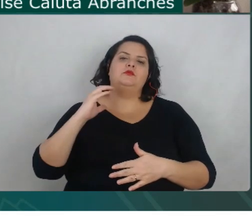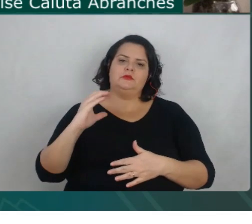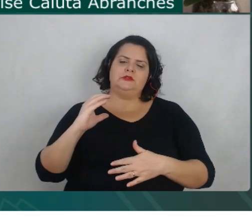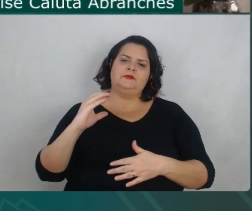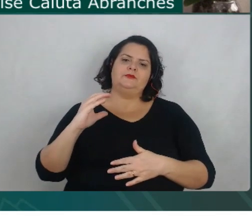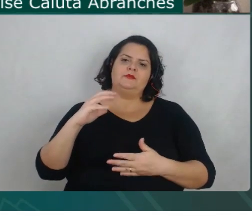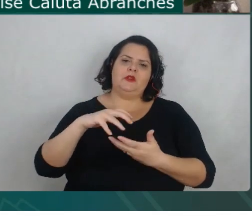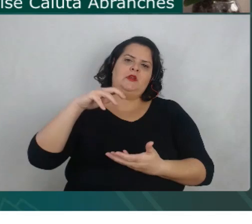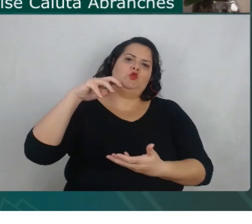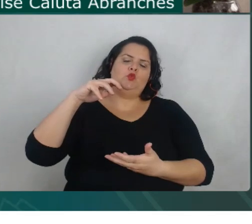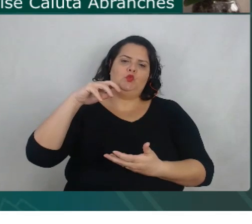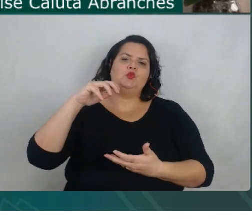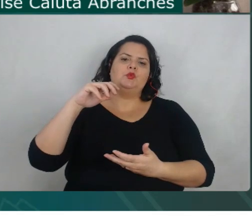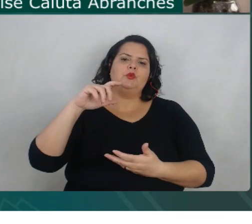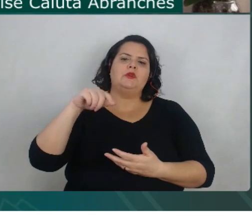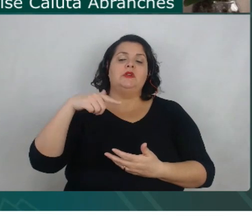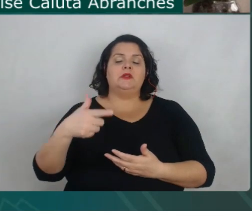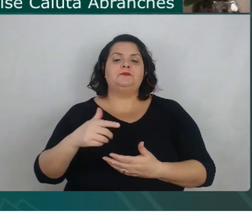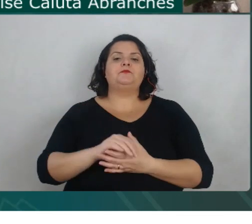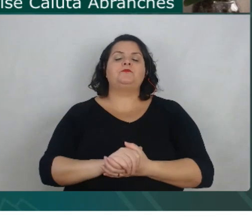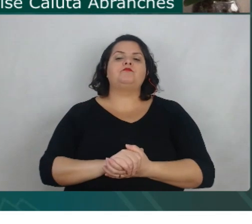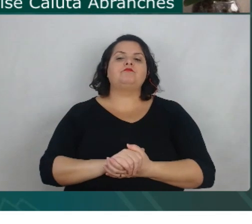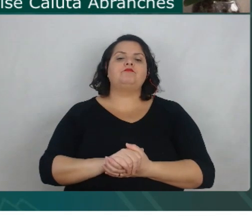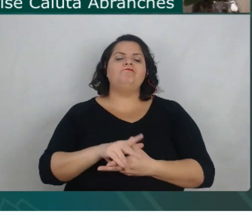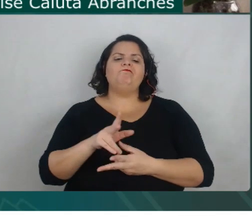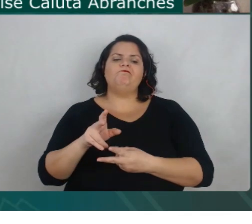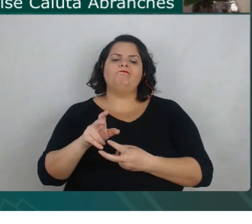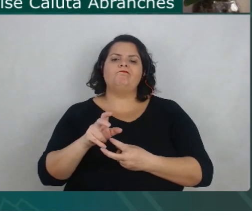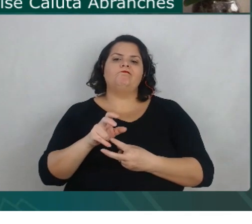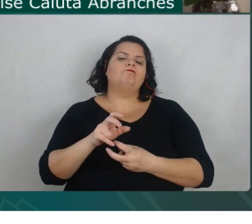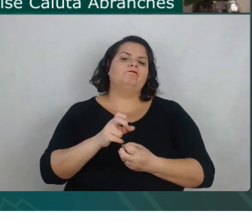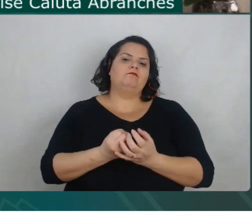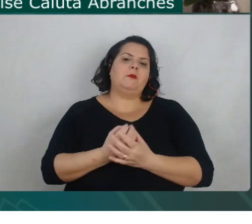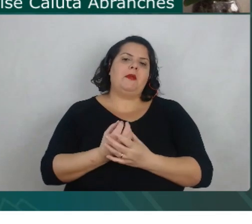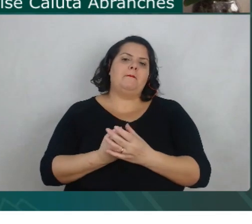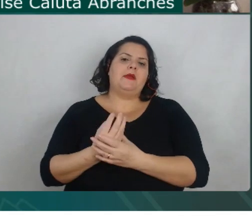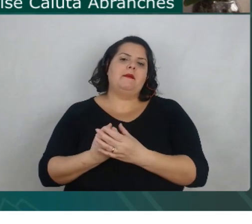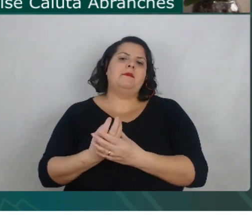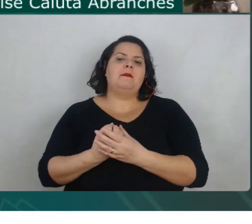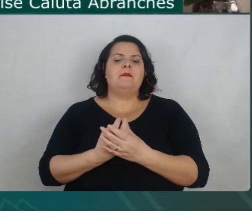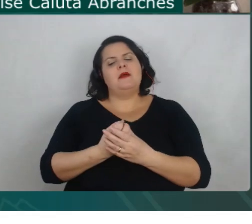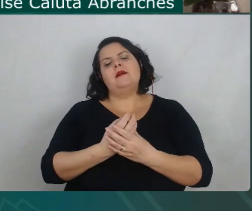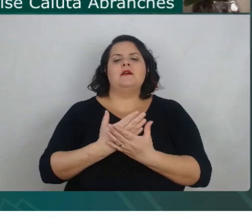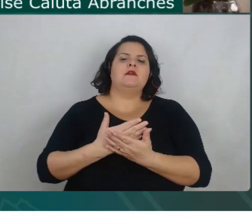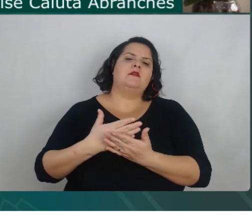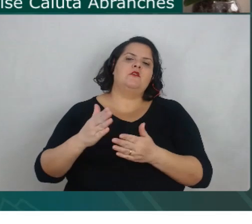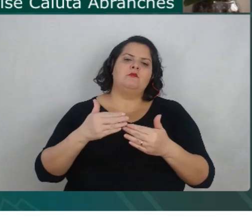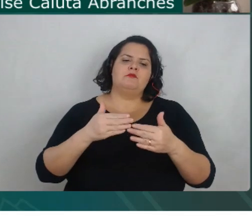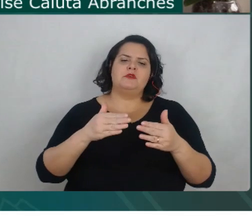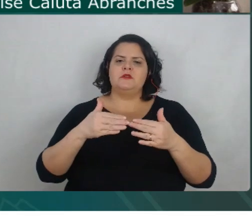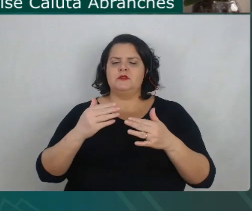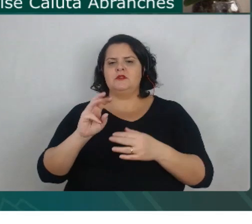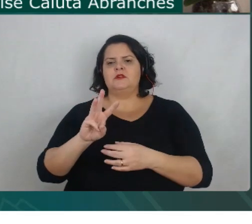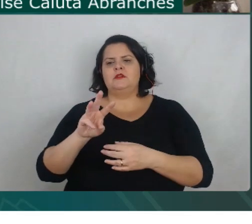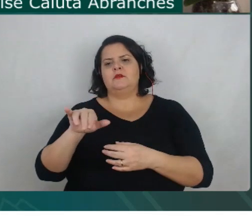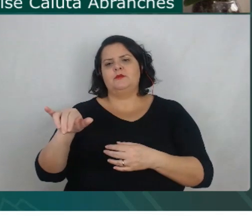principal é o C, e nós estamos vendo surgimento do W, principalmente em nosso meio, W e Y,